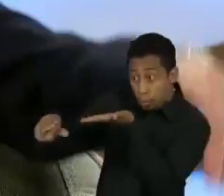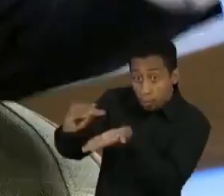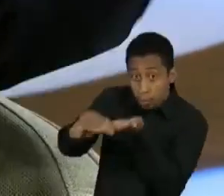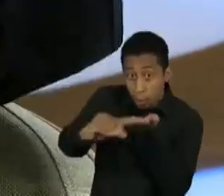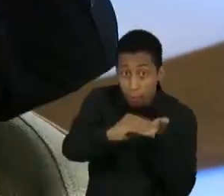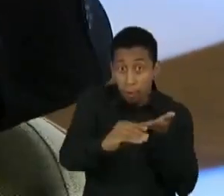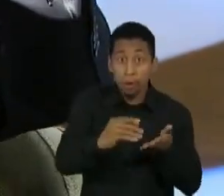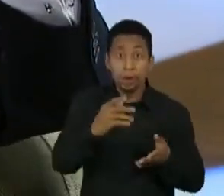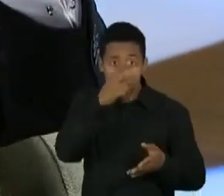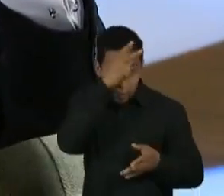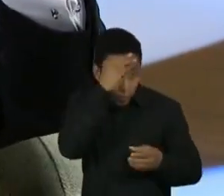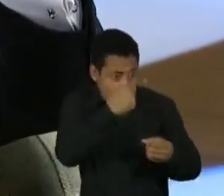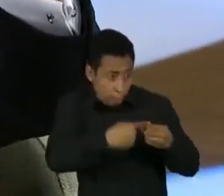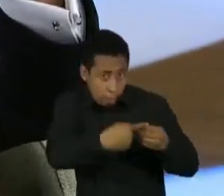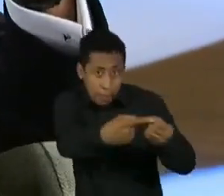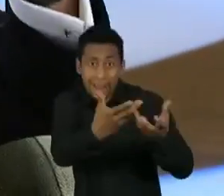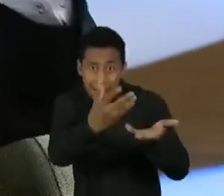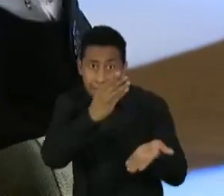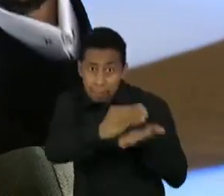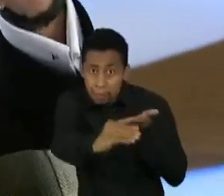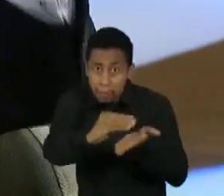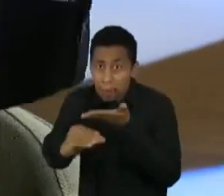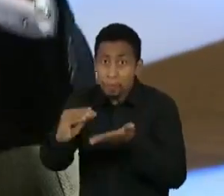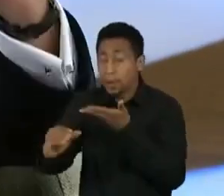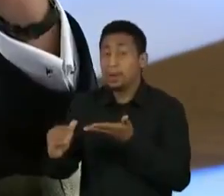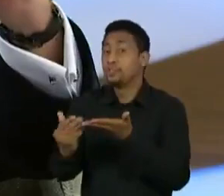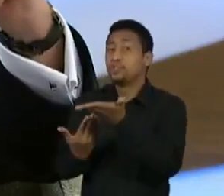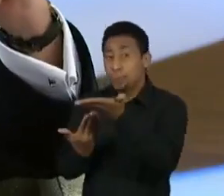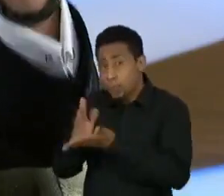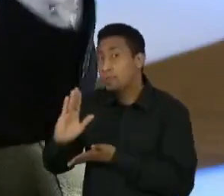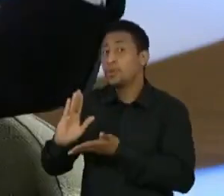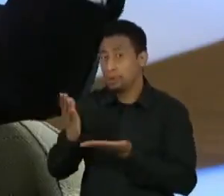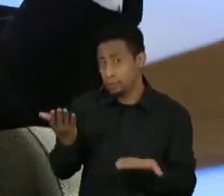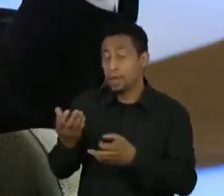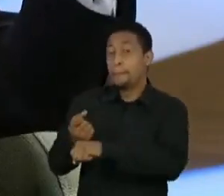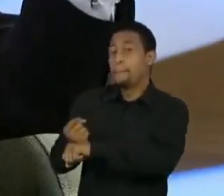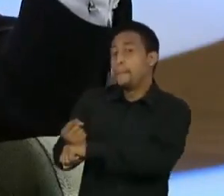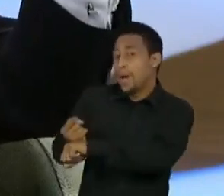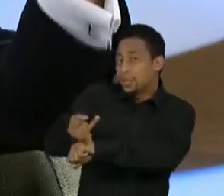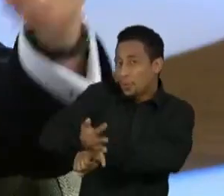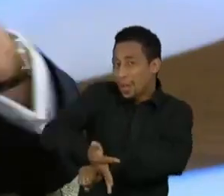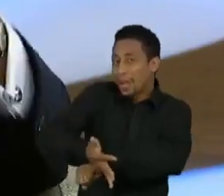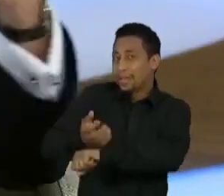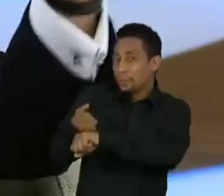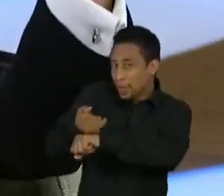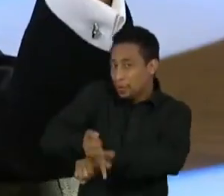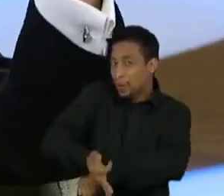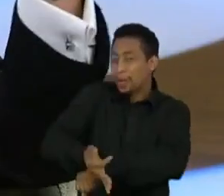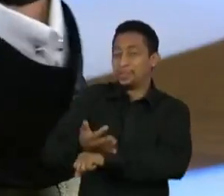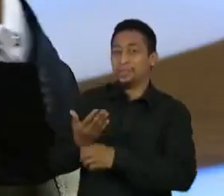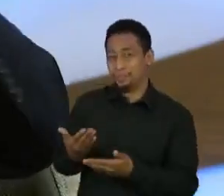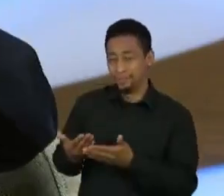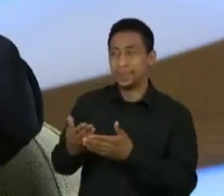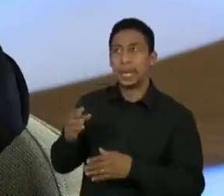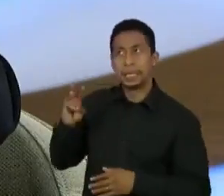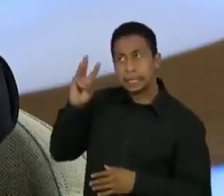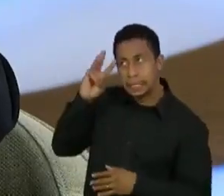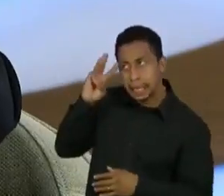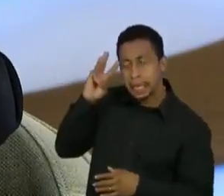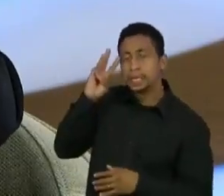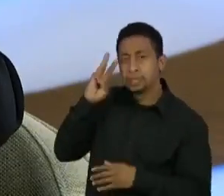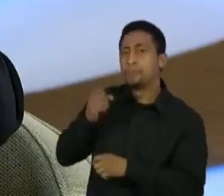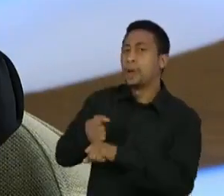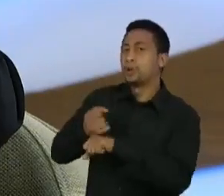numa segunda-feira, na madrugada de um feriado. Terça-feira seria feriado. Foi aprovado por grande